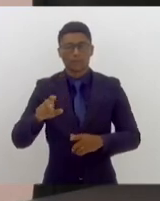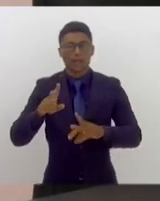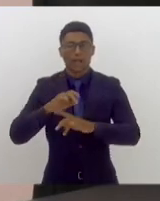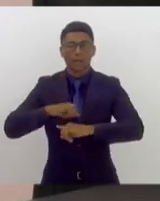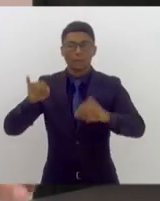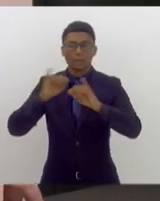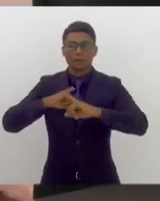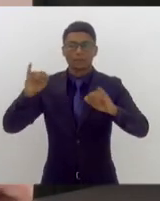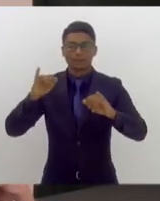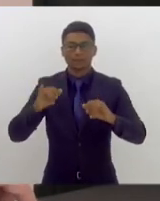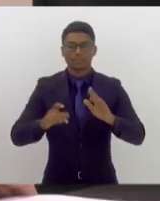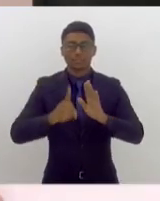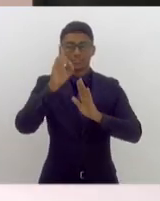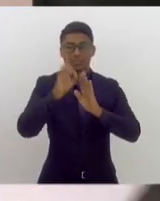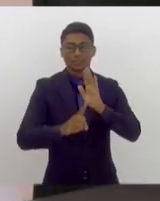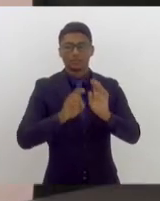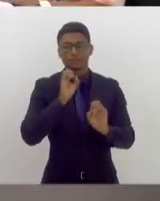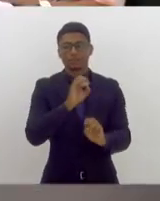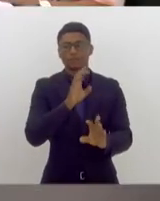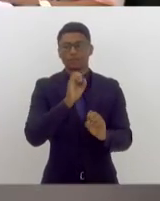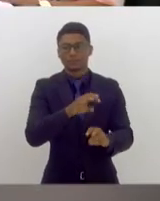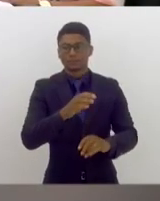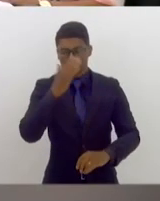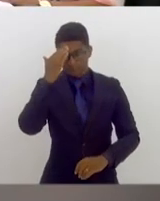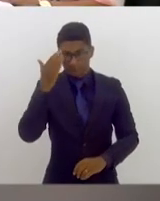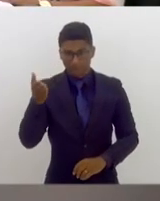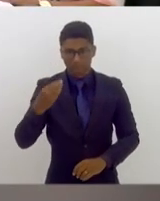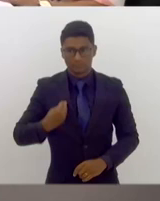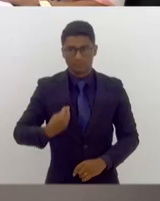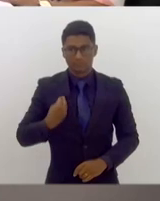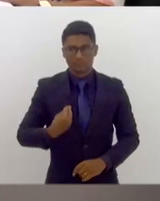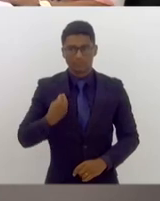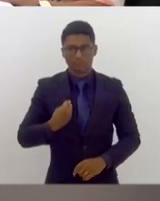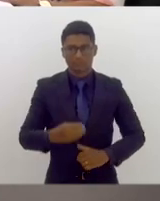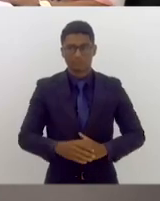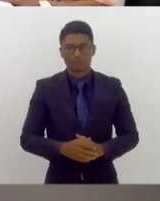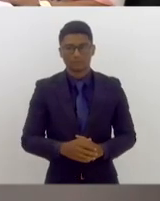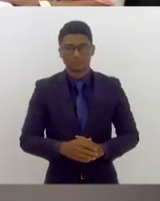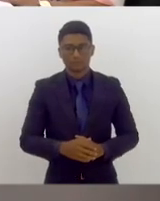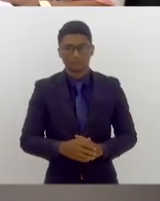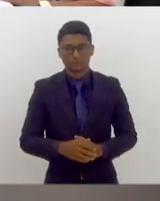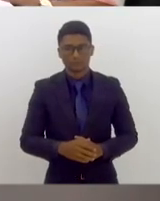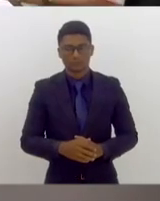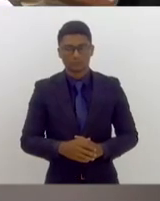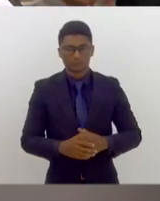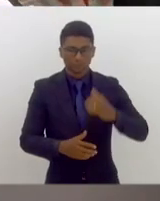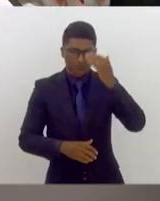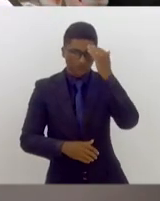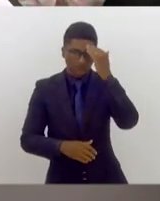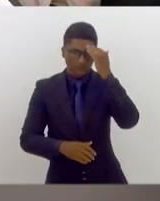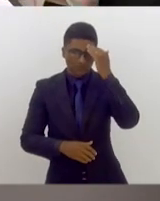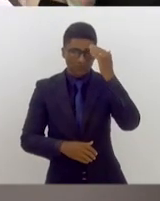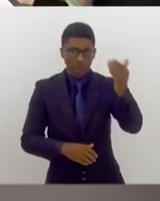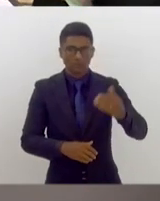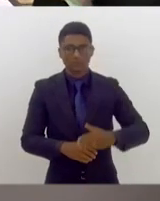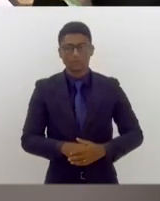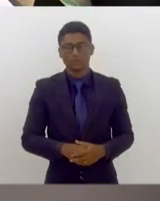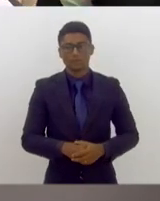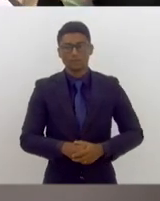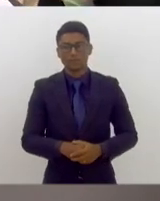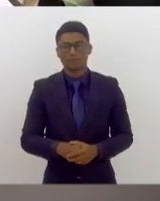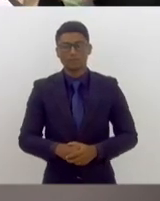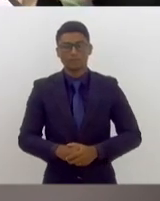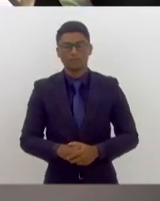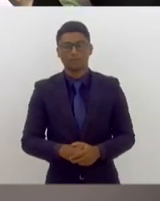Obrigado, Maria Tereza, pela sua participação. Obrigada, deputado. Bom dia, é um prazer estar aqui.